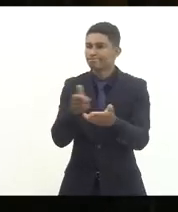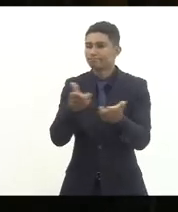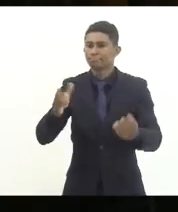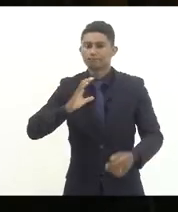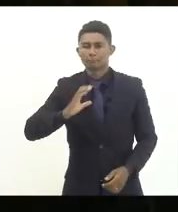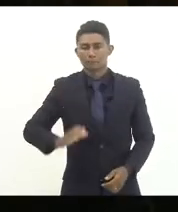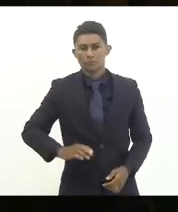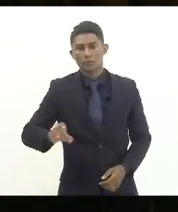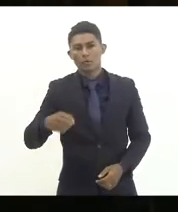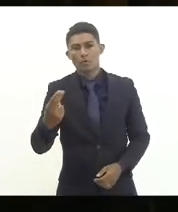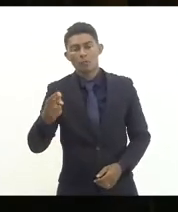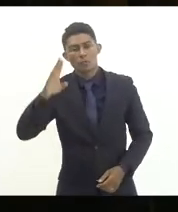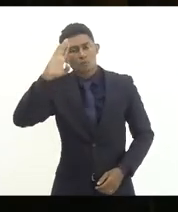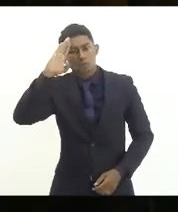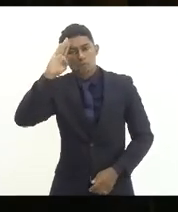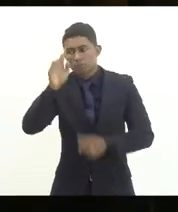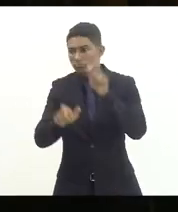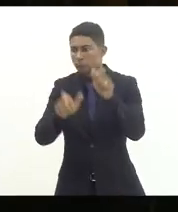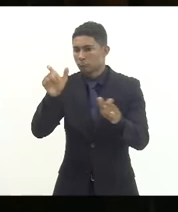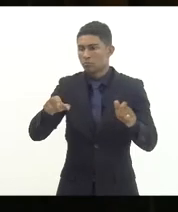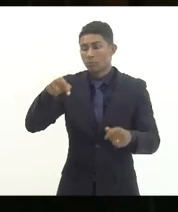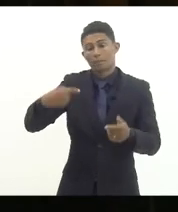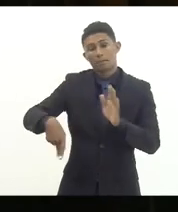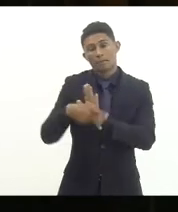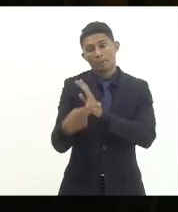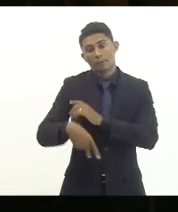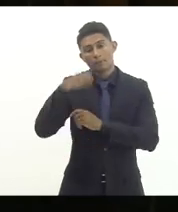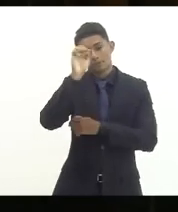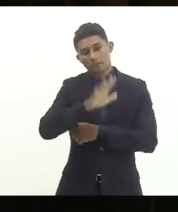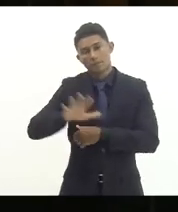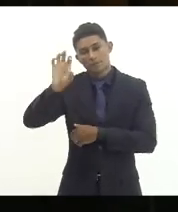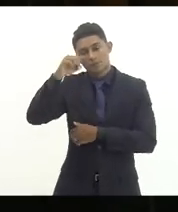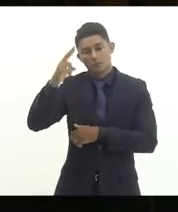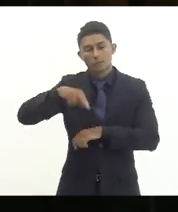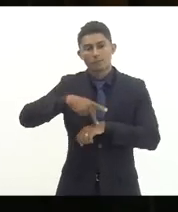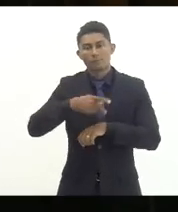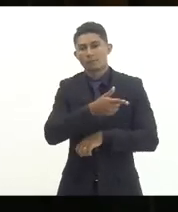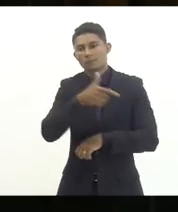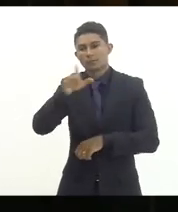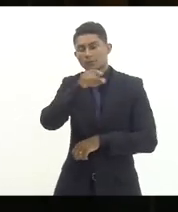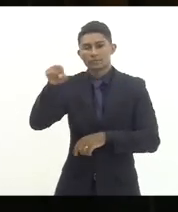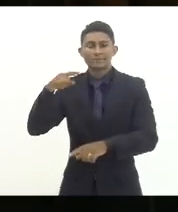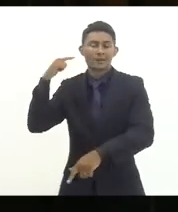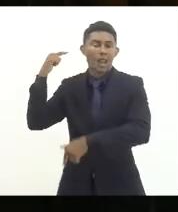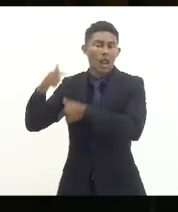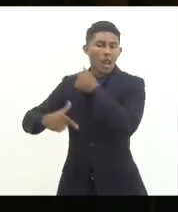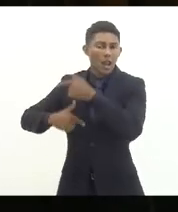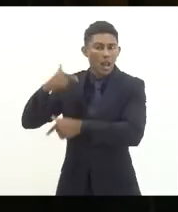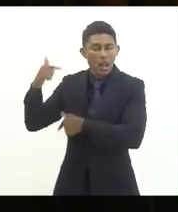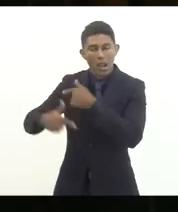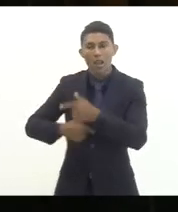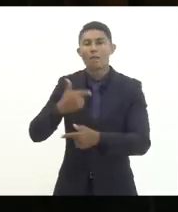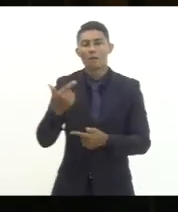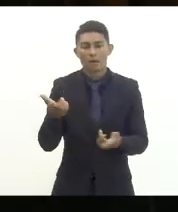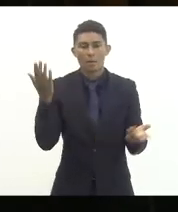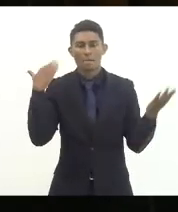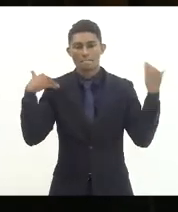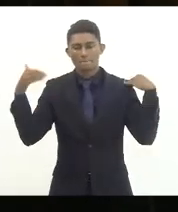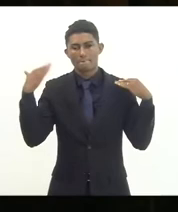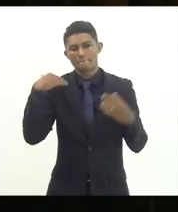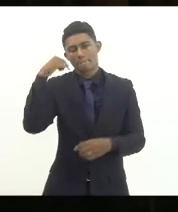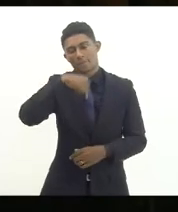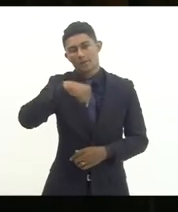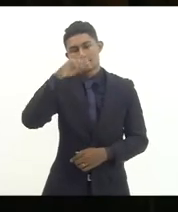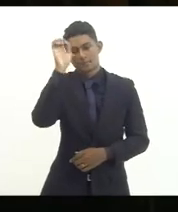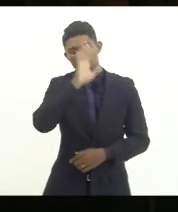militares, brasileiras ou estrangeiras, que prestaram relevantes serviços à Marinha do Brasil. A insígnia da Ordem